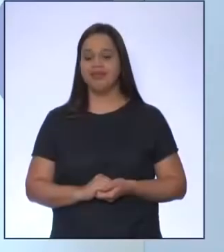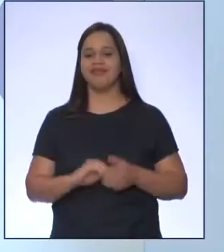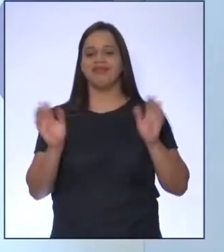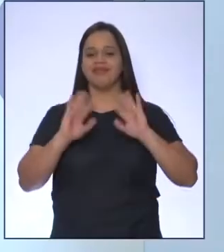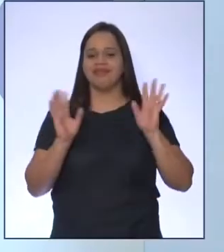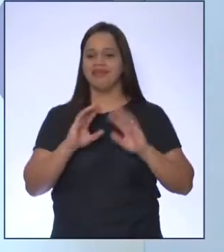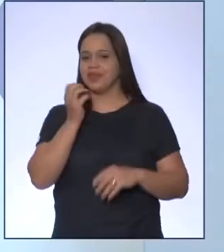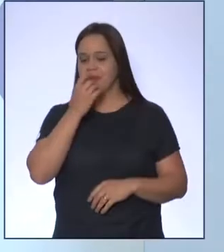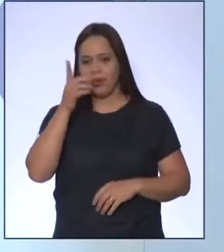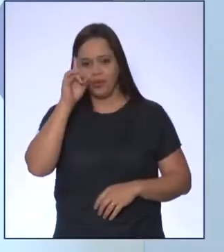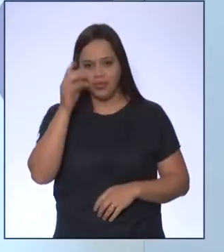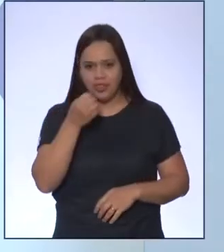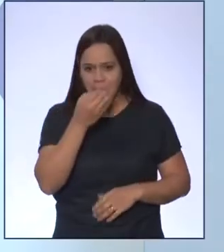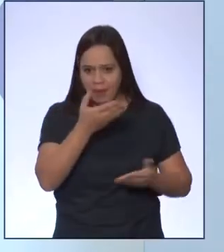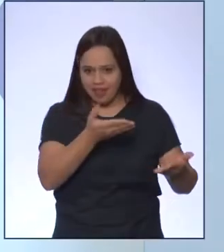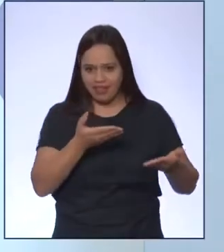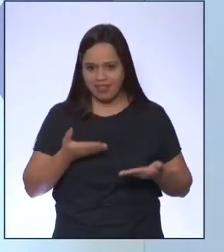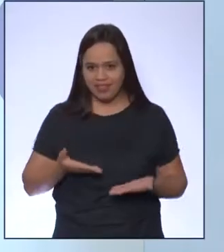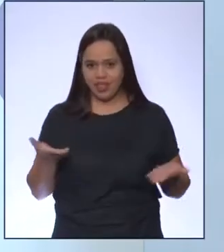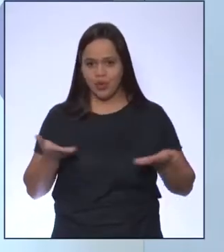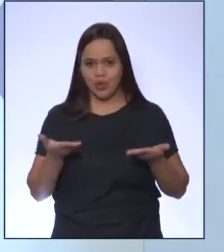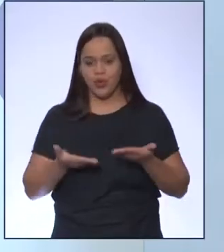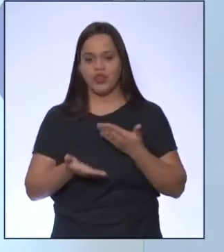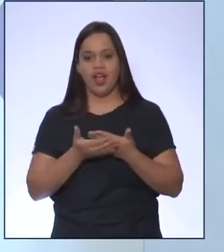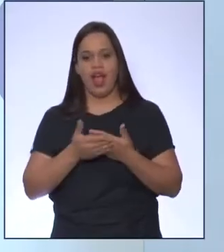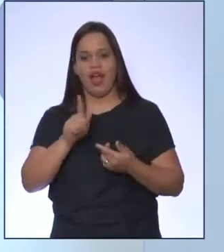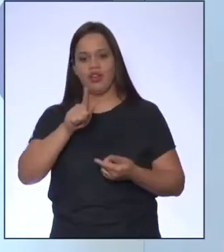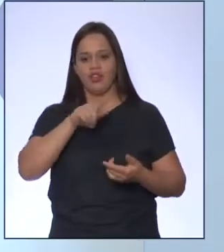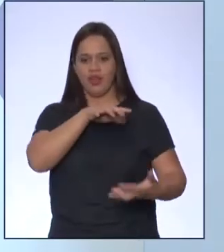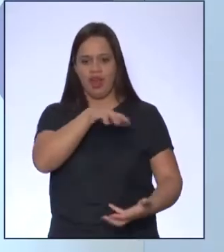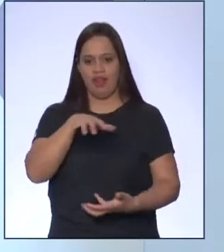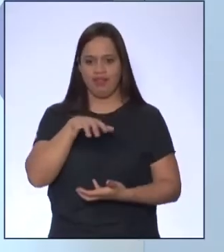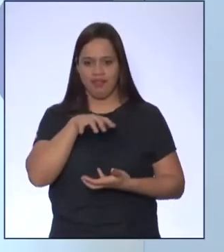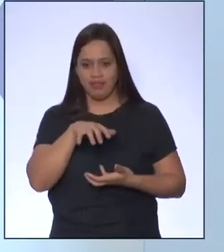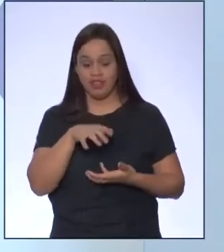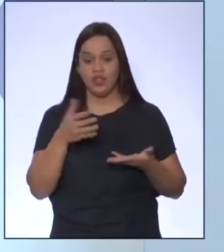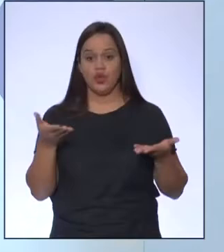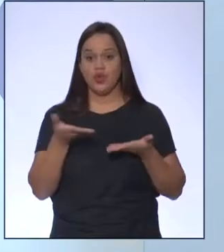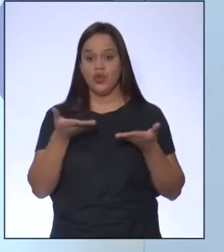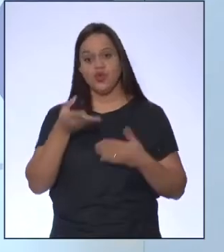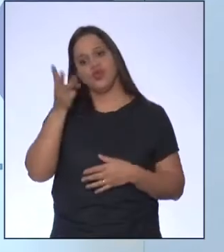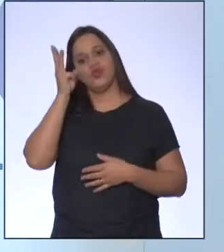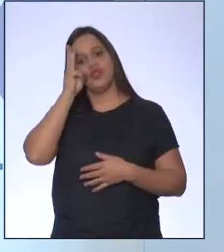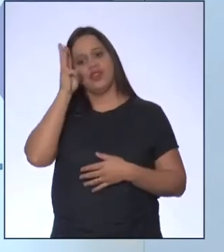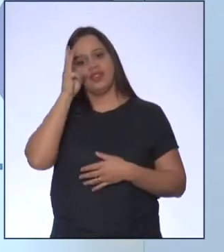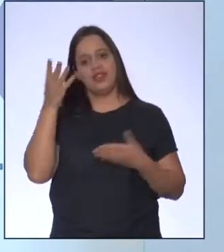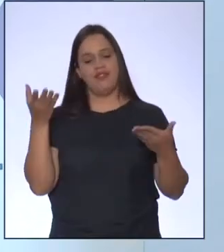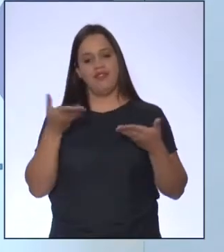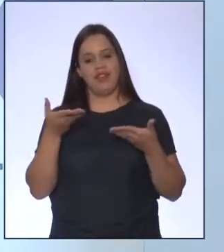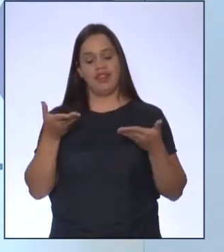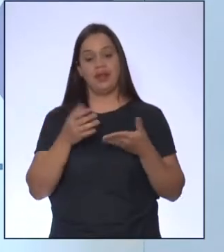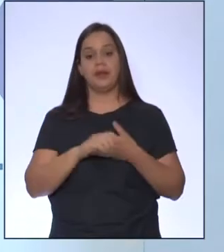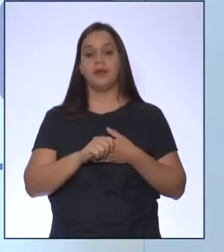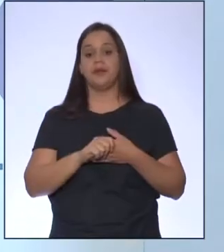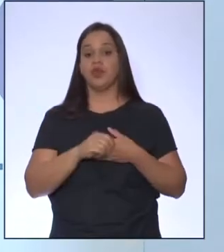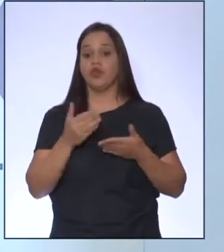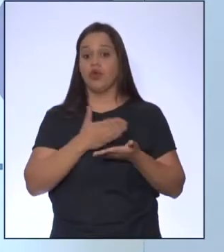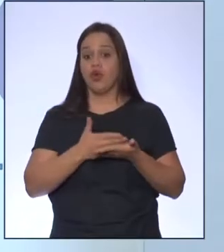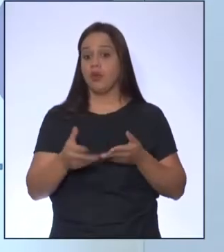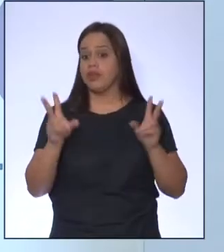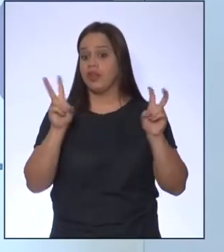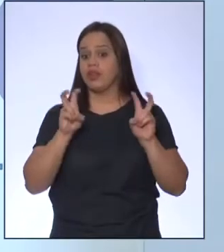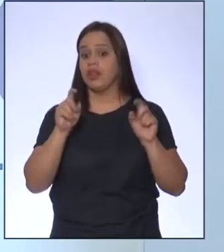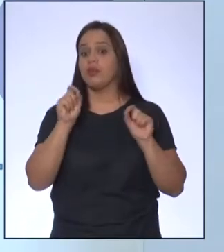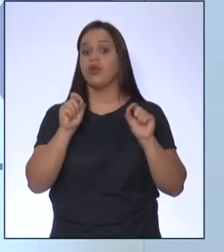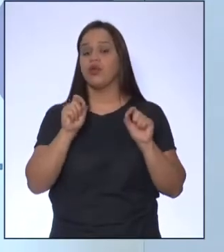Olá, bom dia, sejam todos bem-vindos à aula de Geografia, nessa terça-feira. Hoje nós vamos iniciar com a